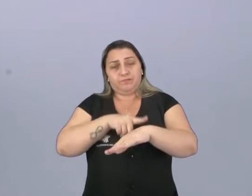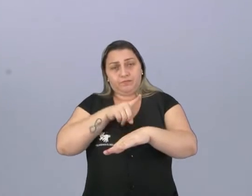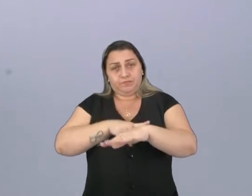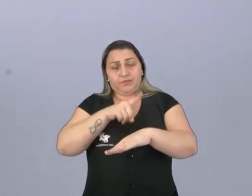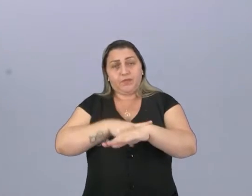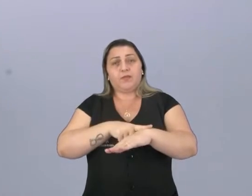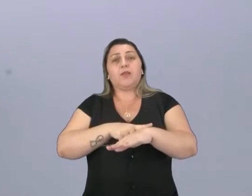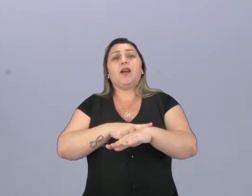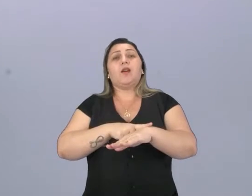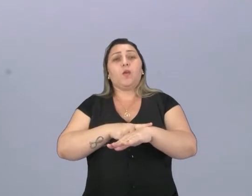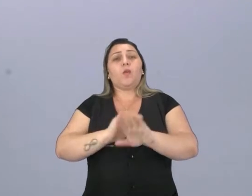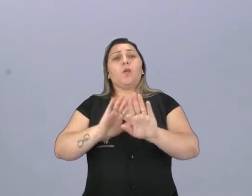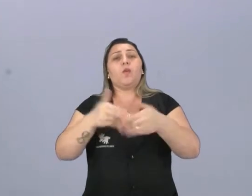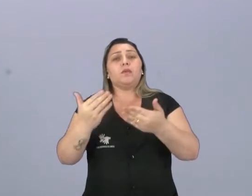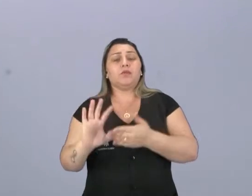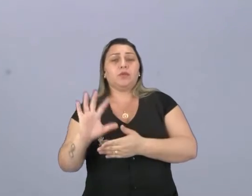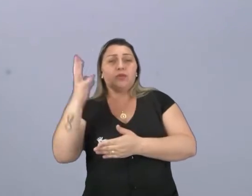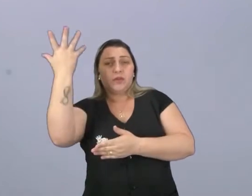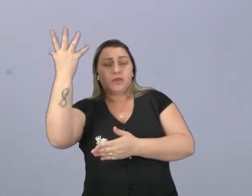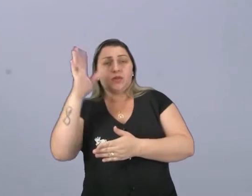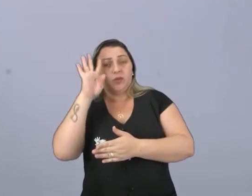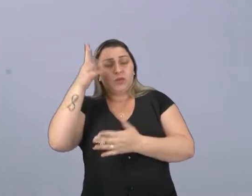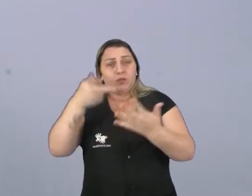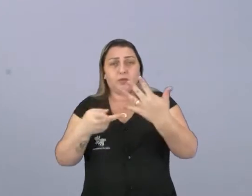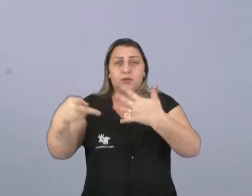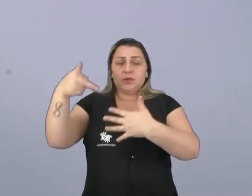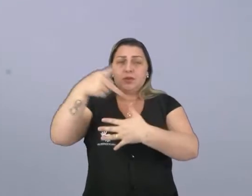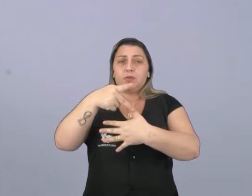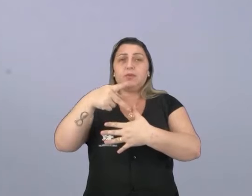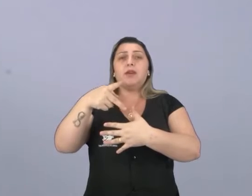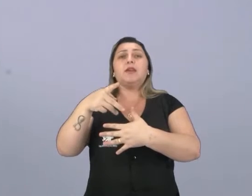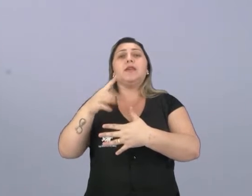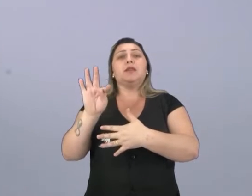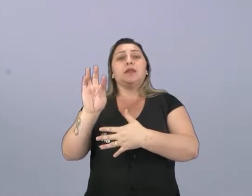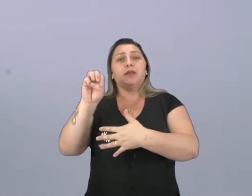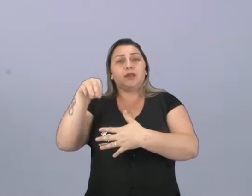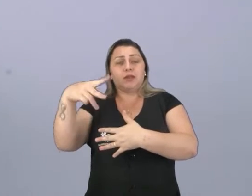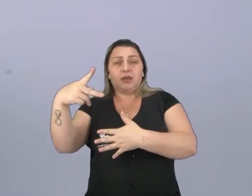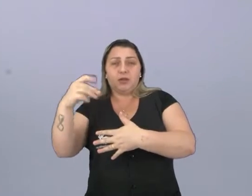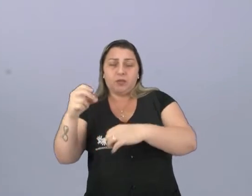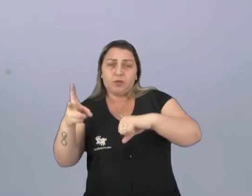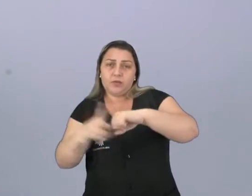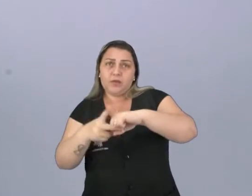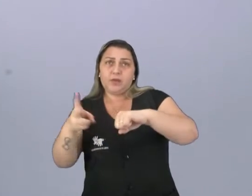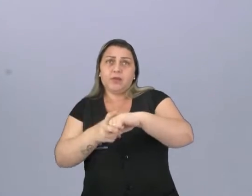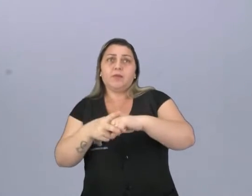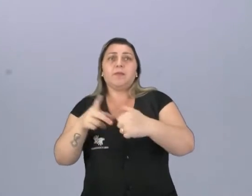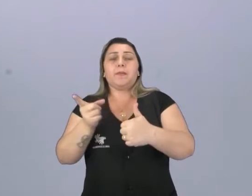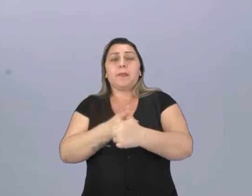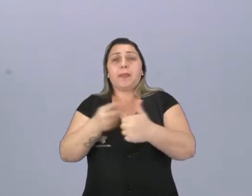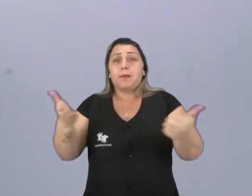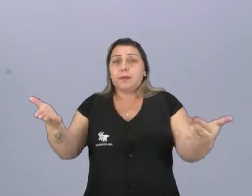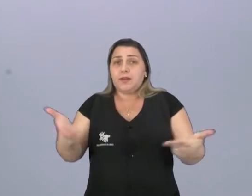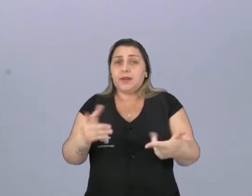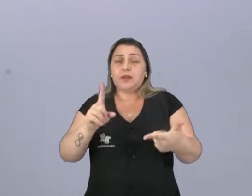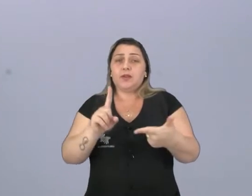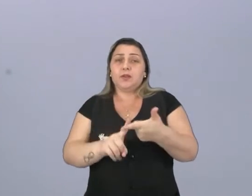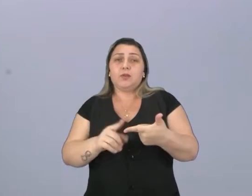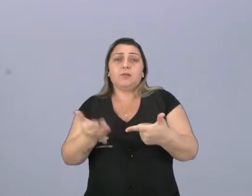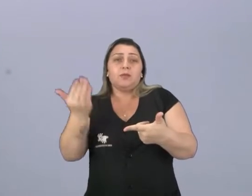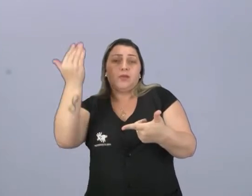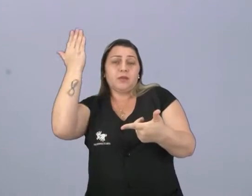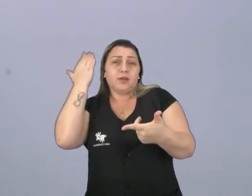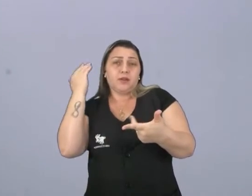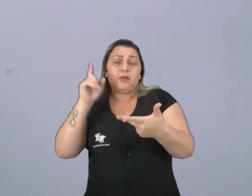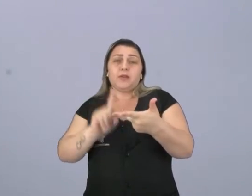é quando ocorre. Os principais tempos verbais, tempos do verbo, são presente, pretérito